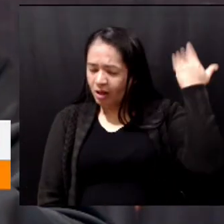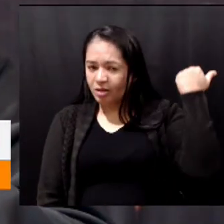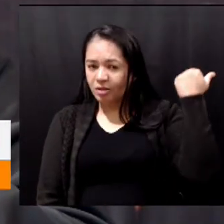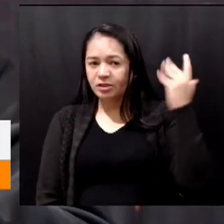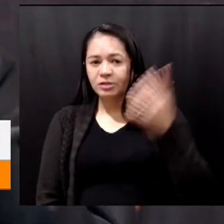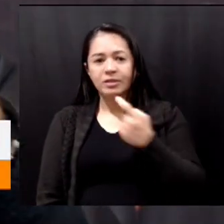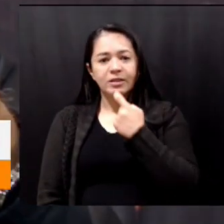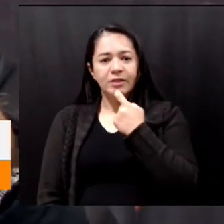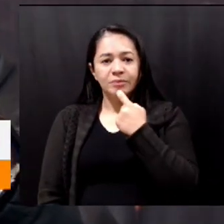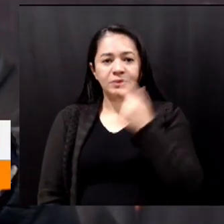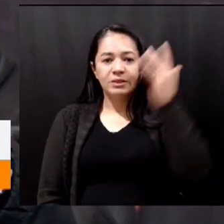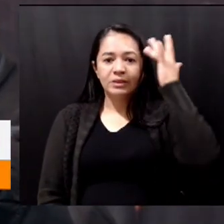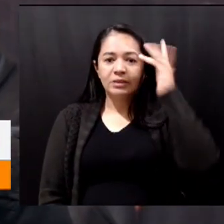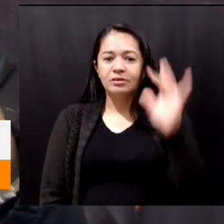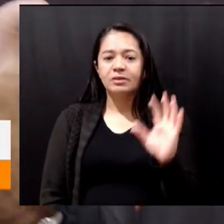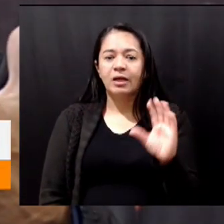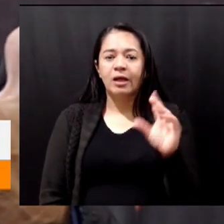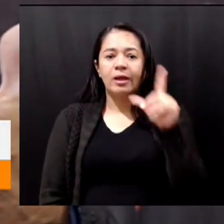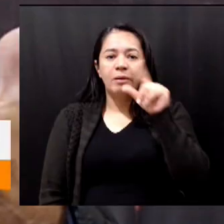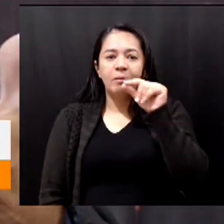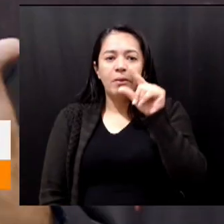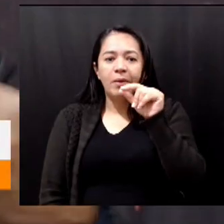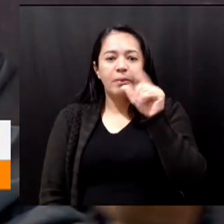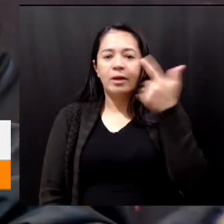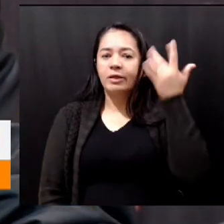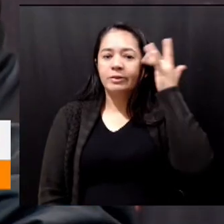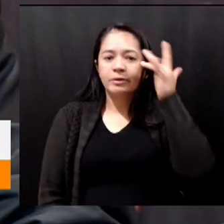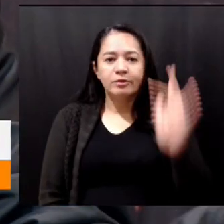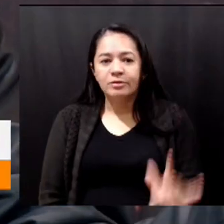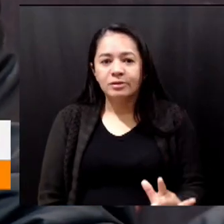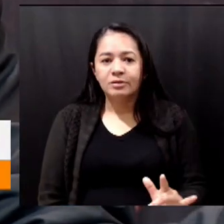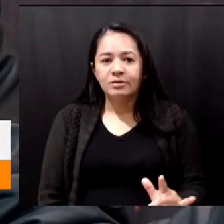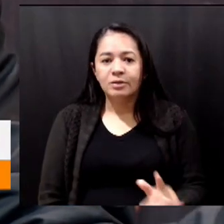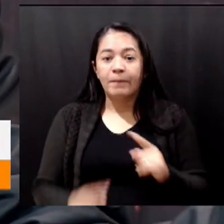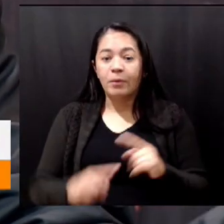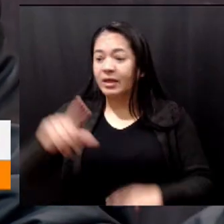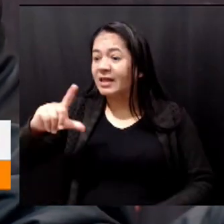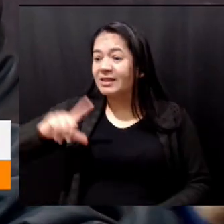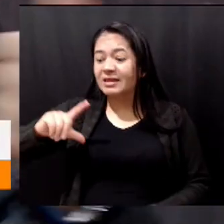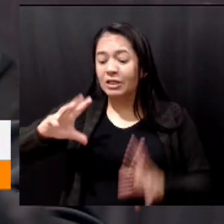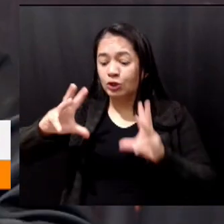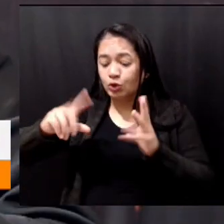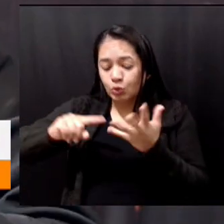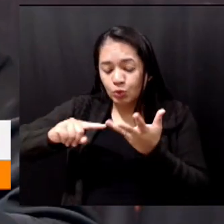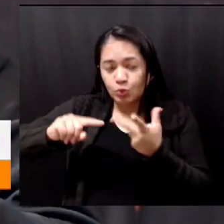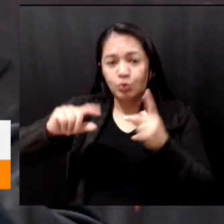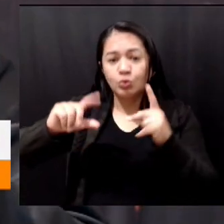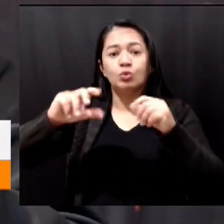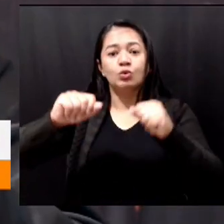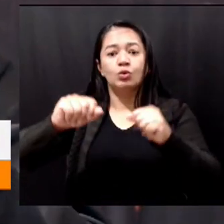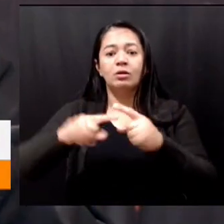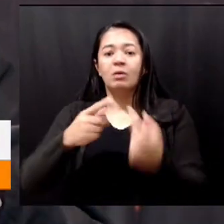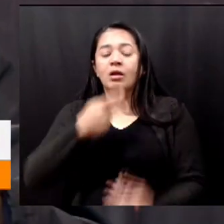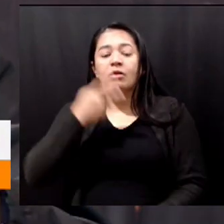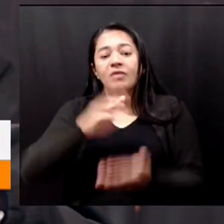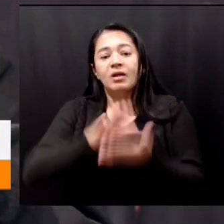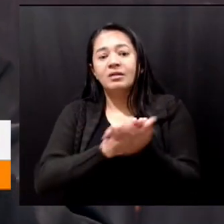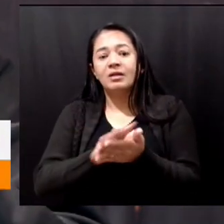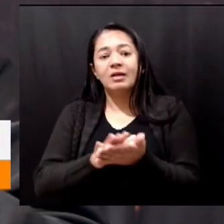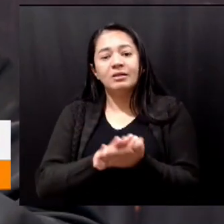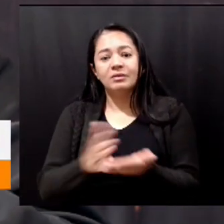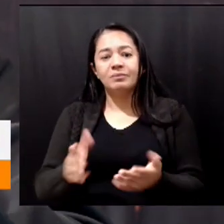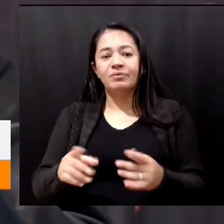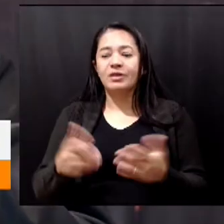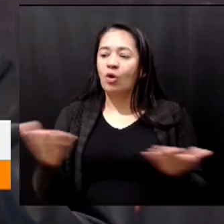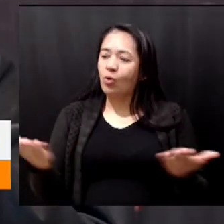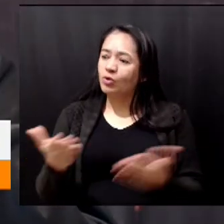cacarejar. Tem tudo isso e não se fala, né? Sim. Então é muito legal quando a pauta do seu programa hoje é a pauta da inovação e do empreendedorismo.